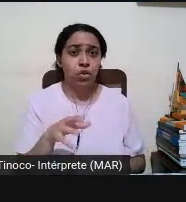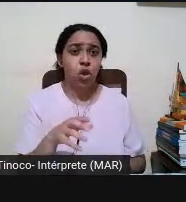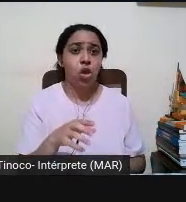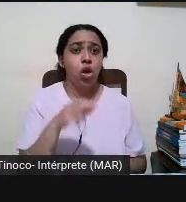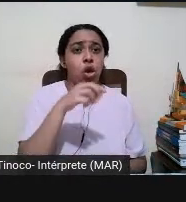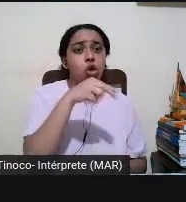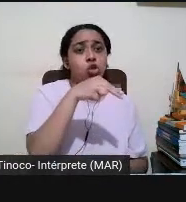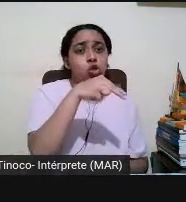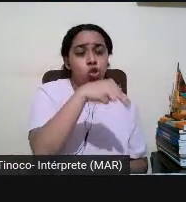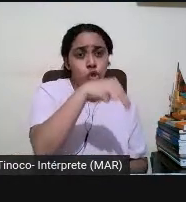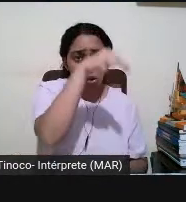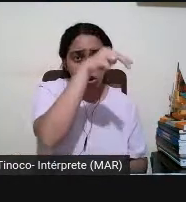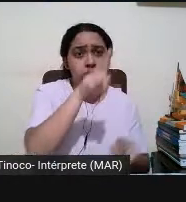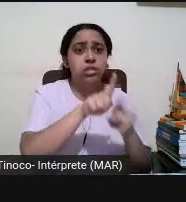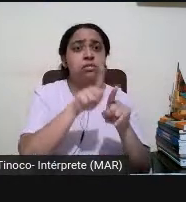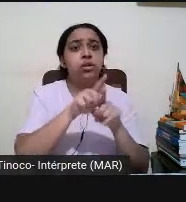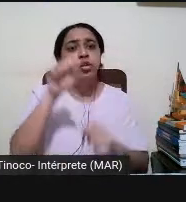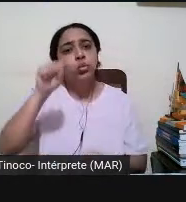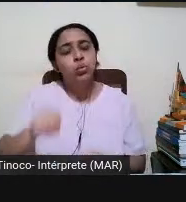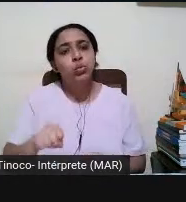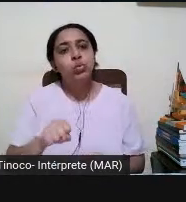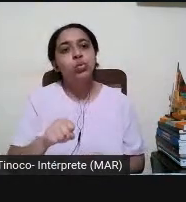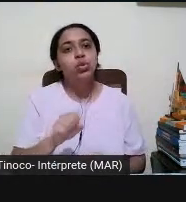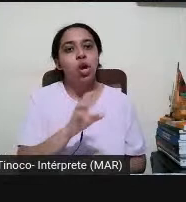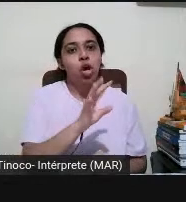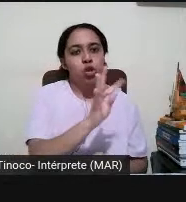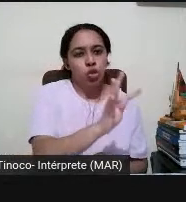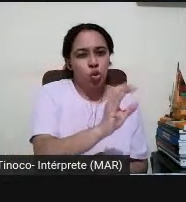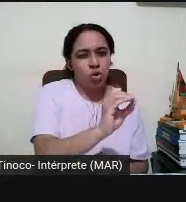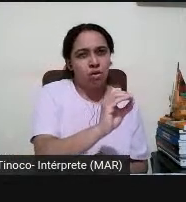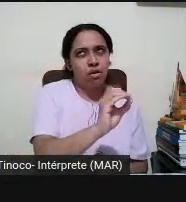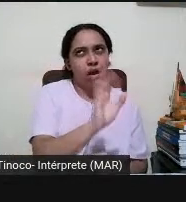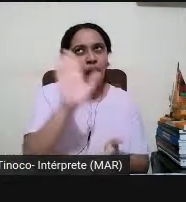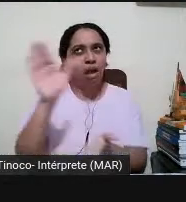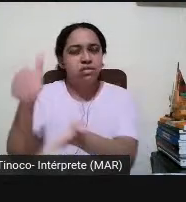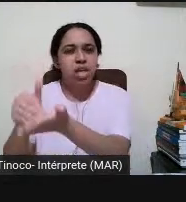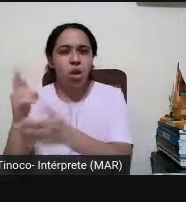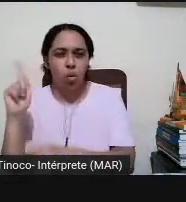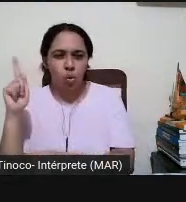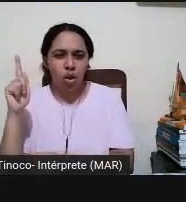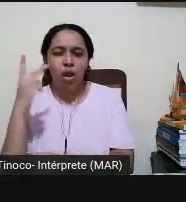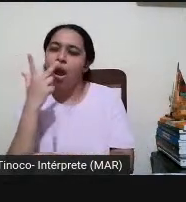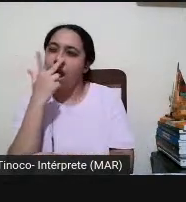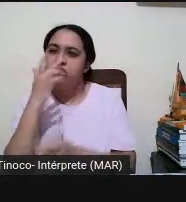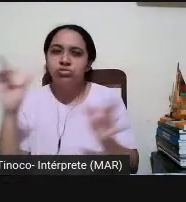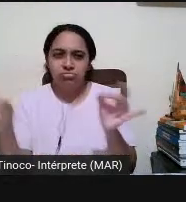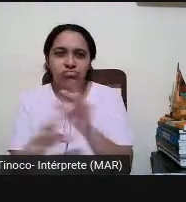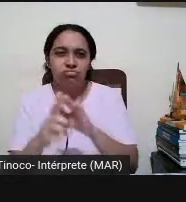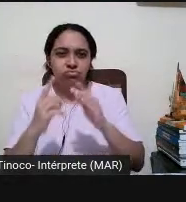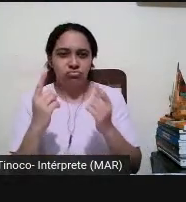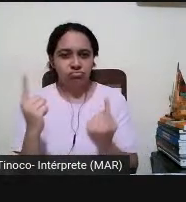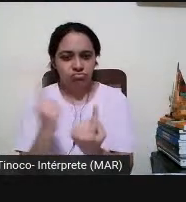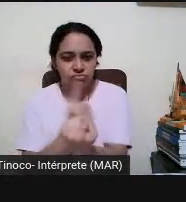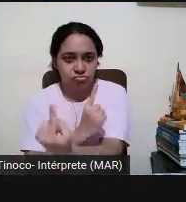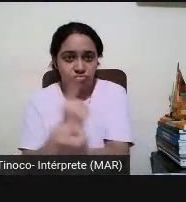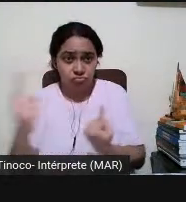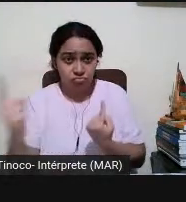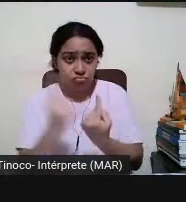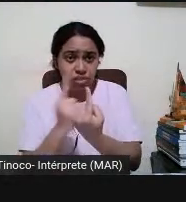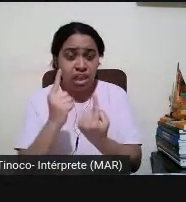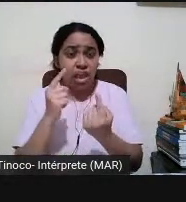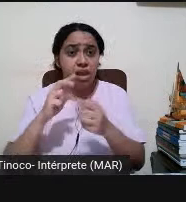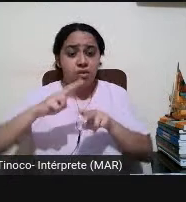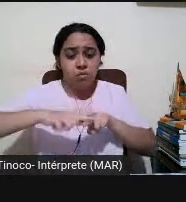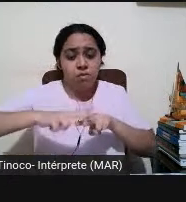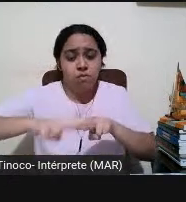e Que ela segue ali pelo Goiás eu acho que ela já finalizou por lá tá então é uma estrada de ferro que